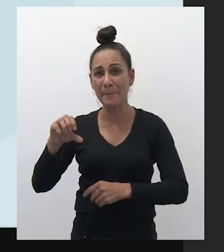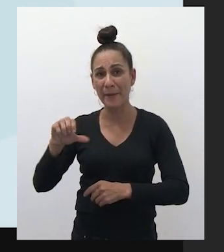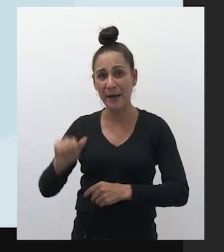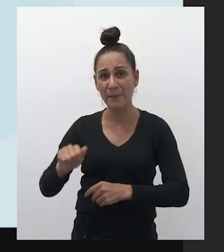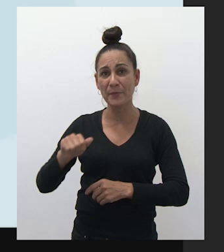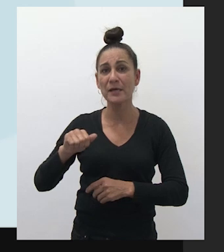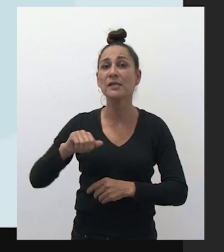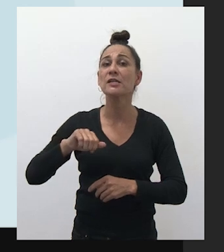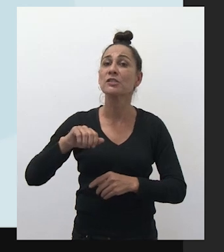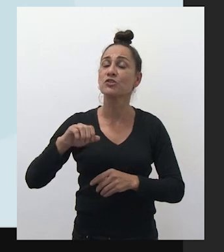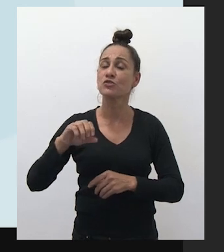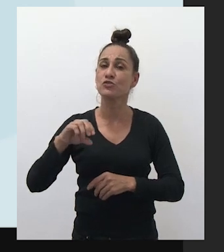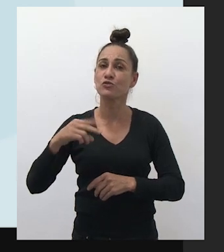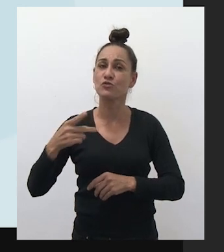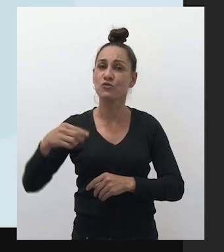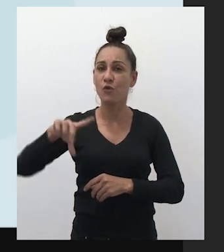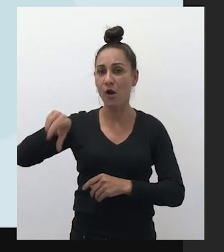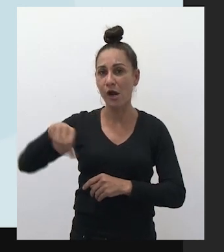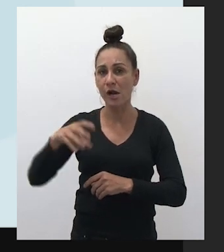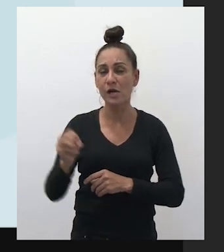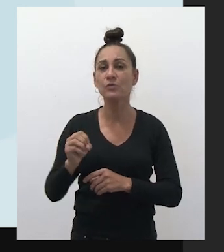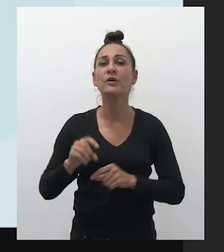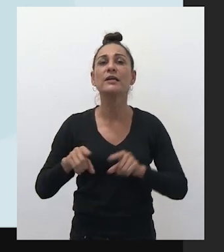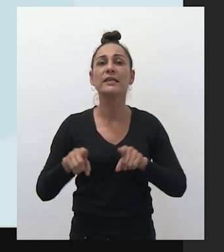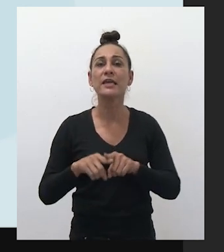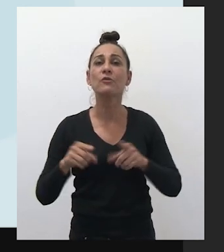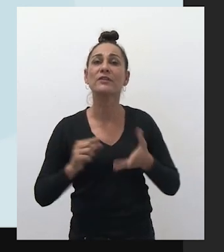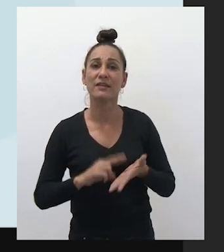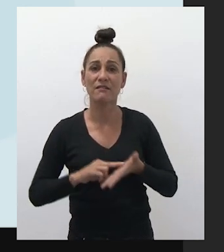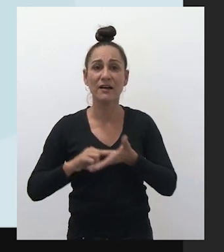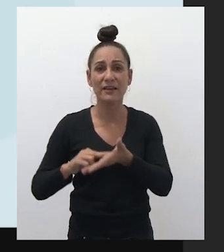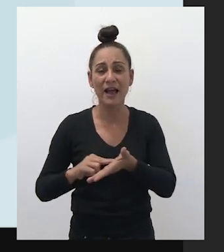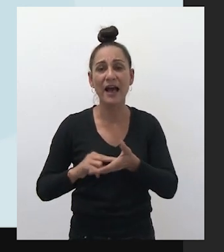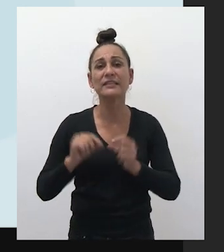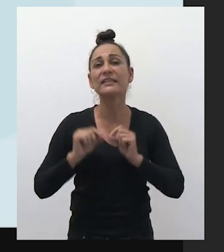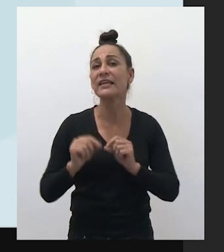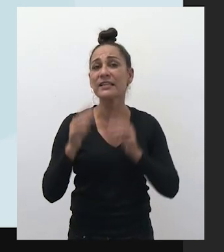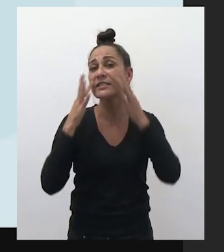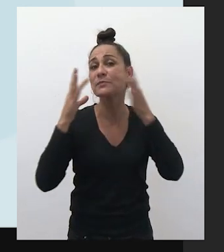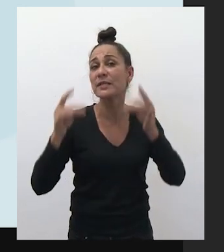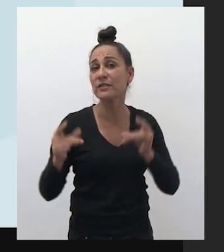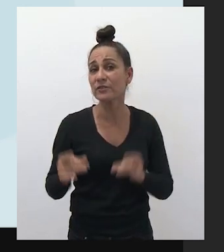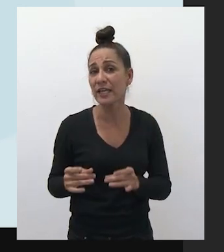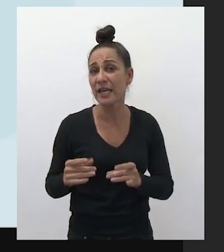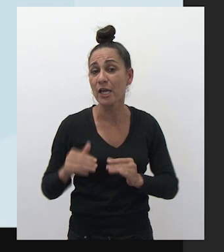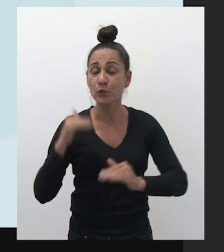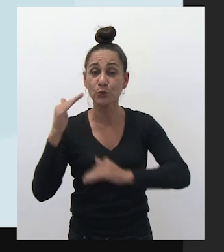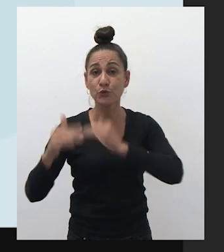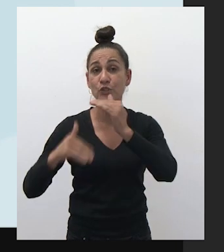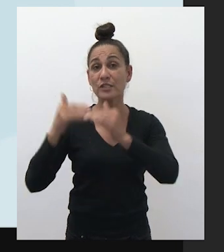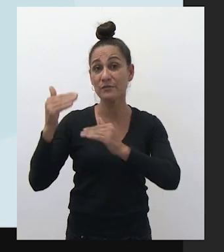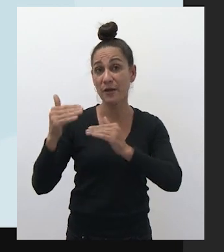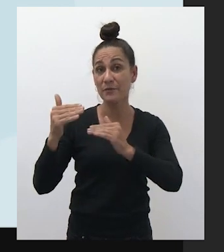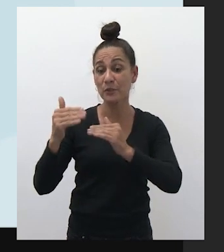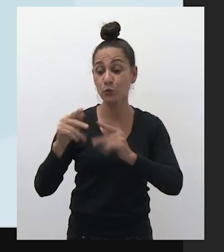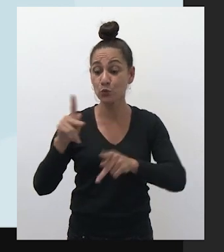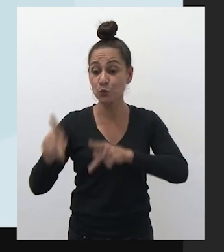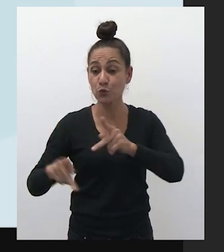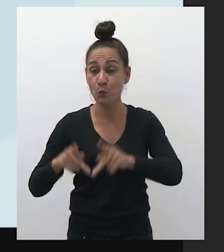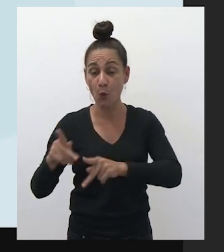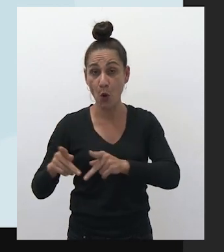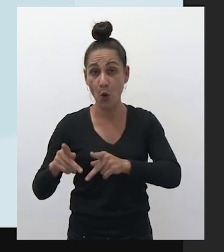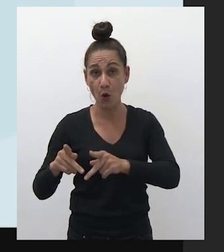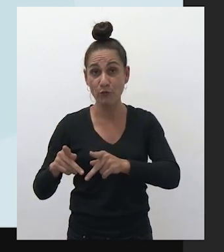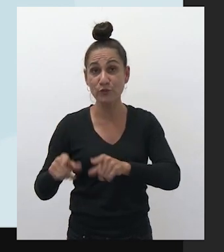Paulo VI, na carta encíclica Populorum Progressio, que ele fala do desenvolvimento dos povos